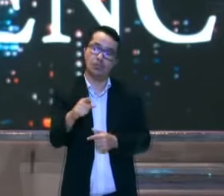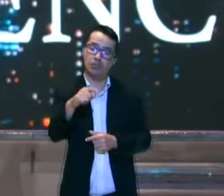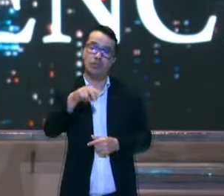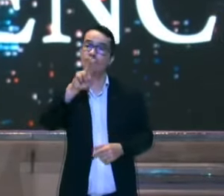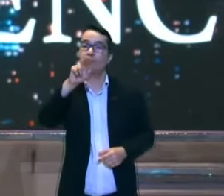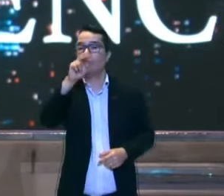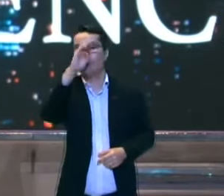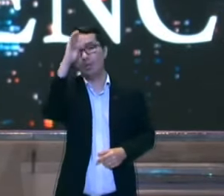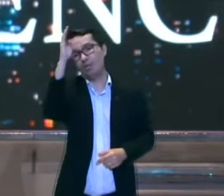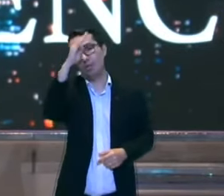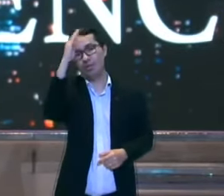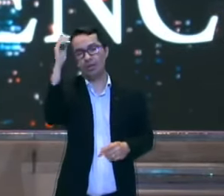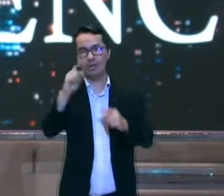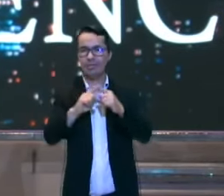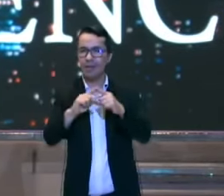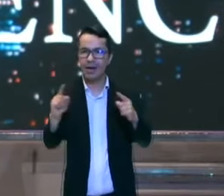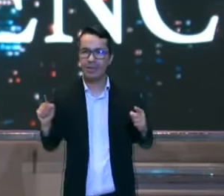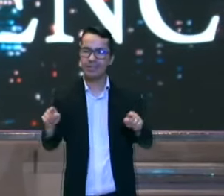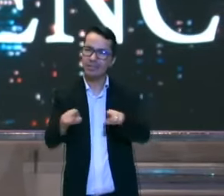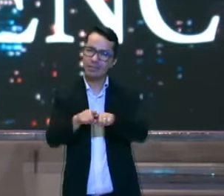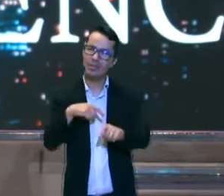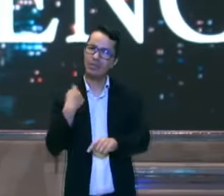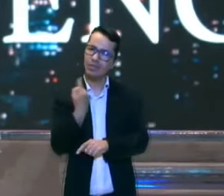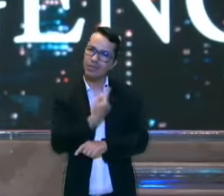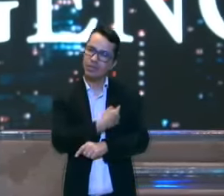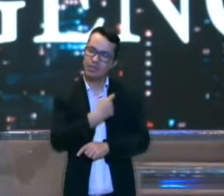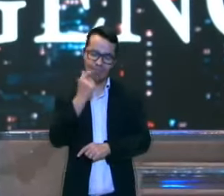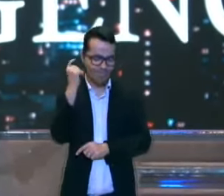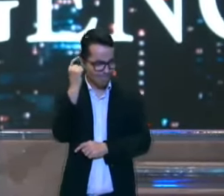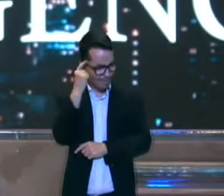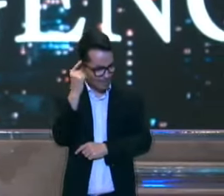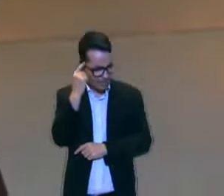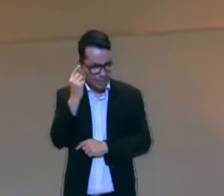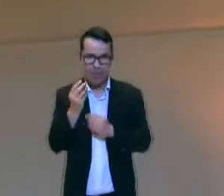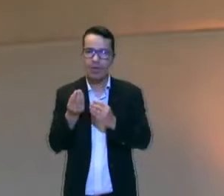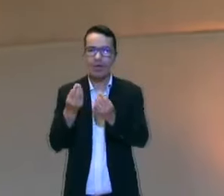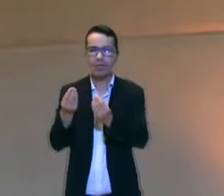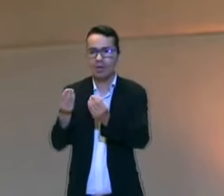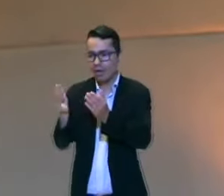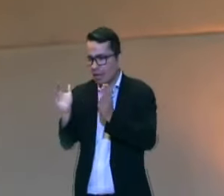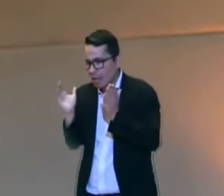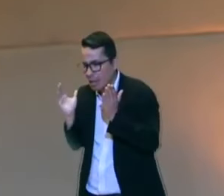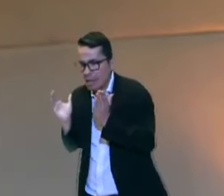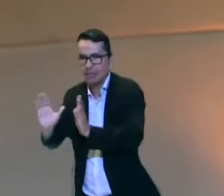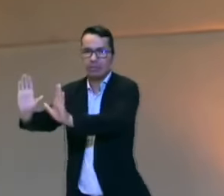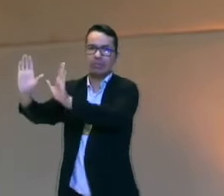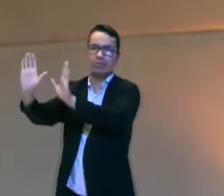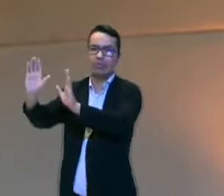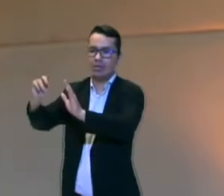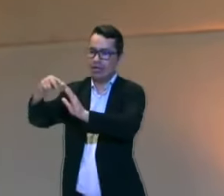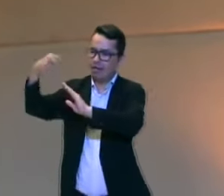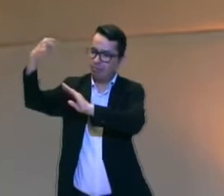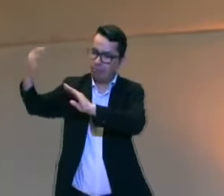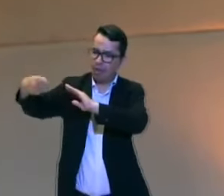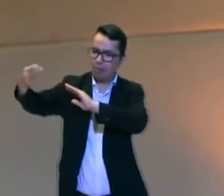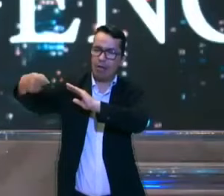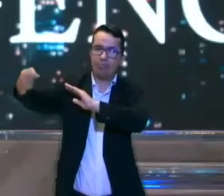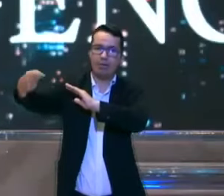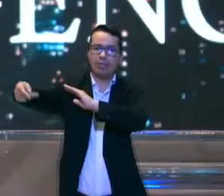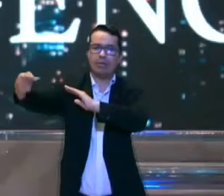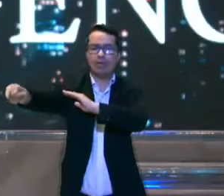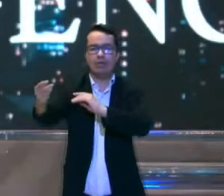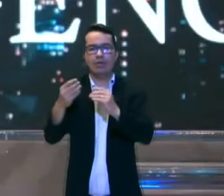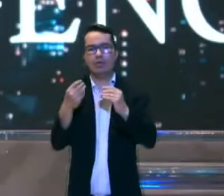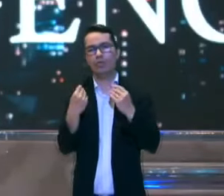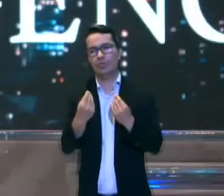A perspectiva de Jesus é sempre o próximo, o cuidado do outro. Sabe,